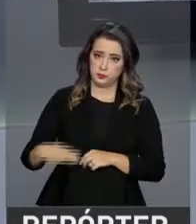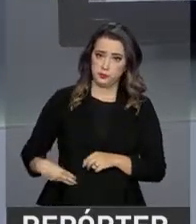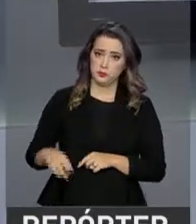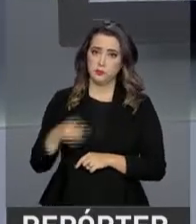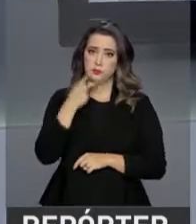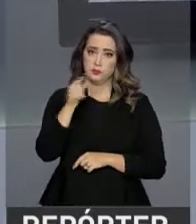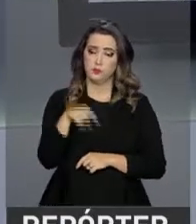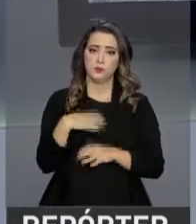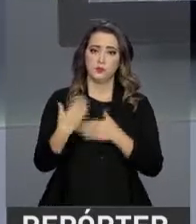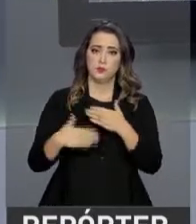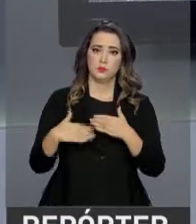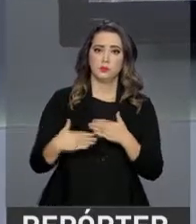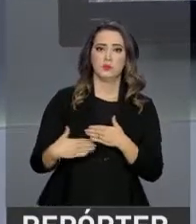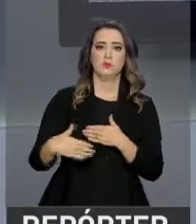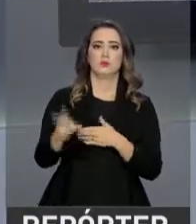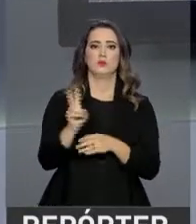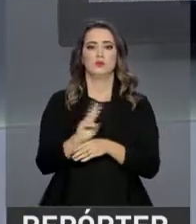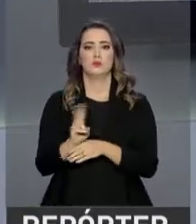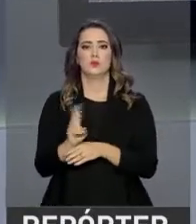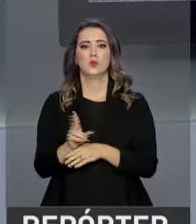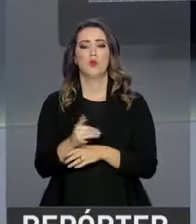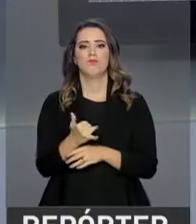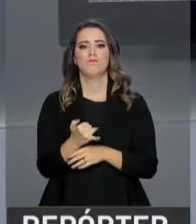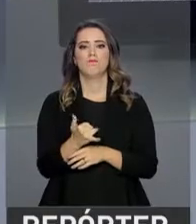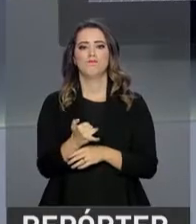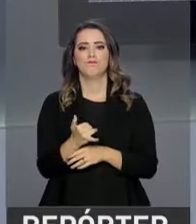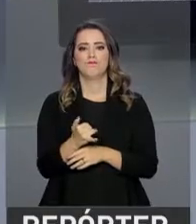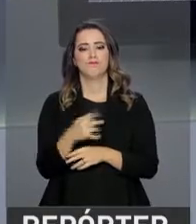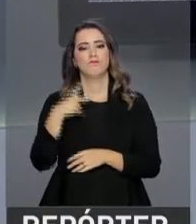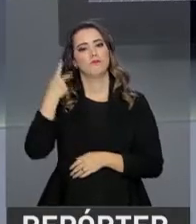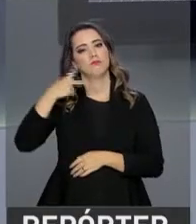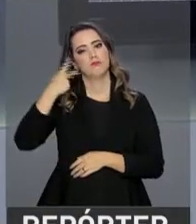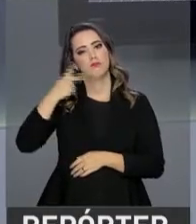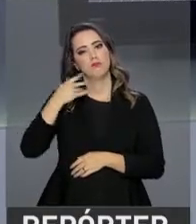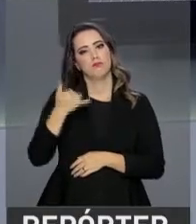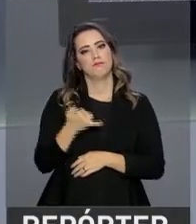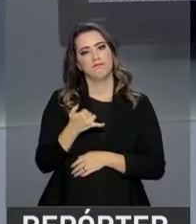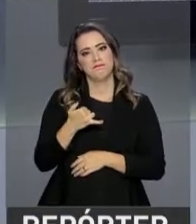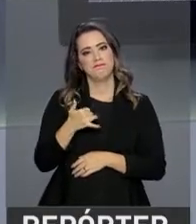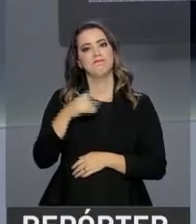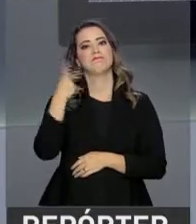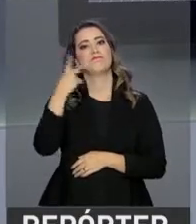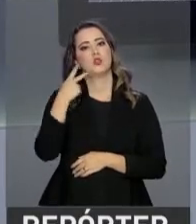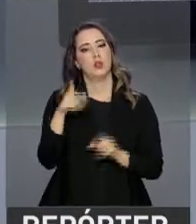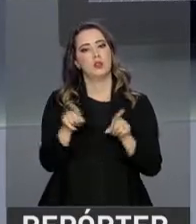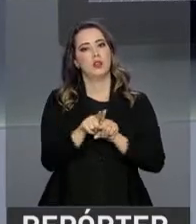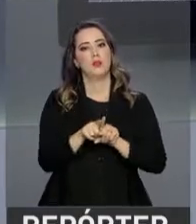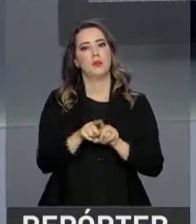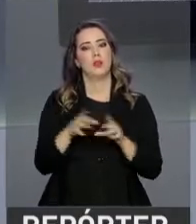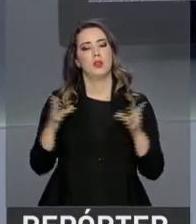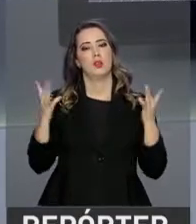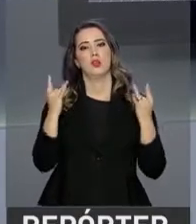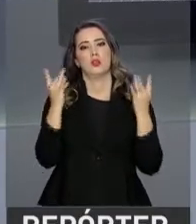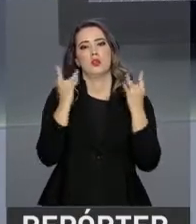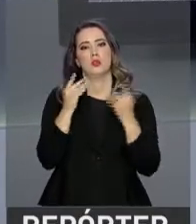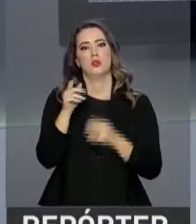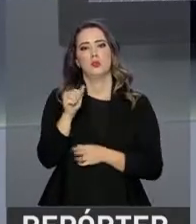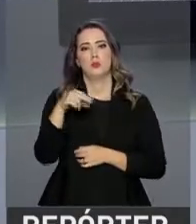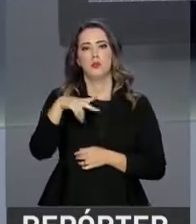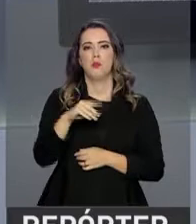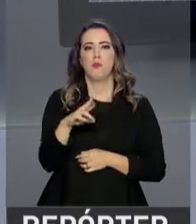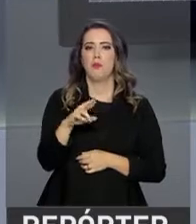falou sobre o andamento das investigações do assassinato da vereadora mary l franco e do motorista anderson gomes